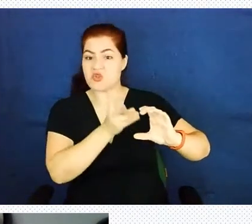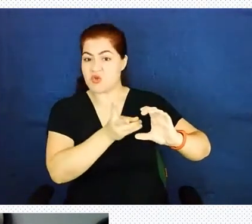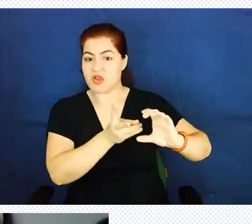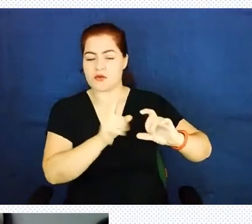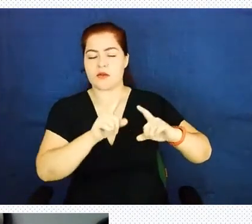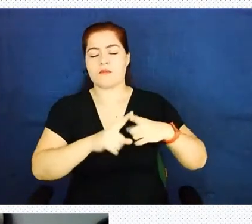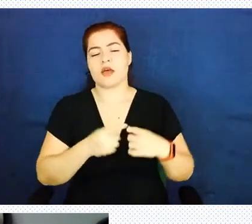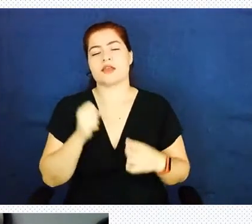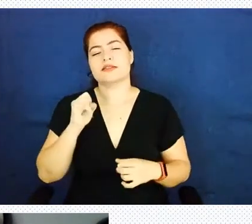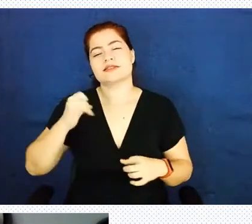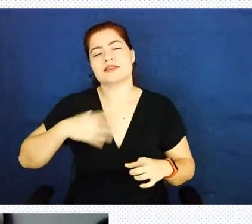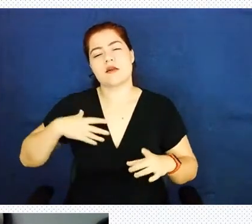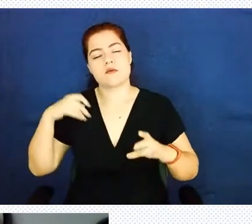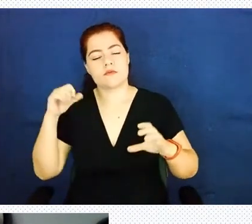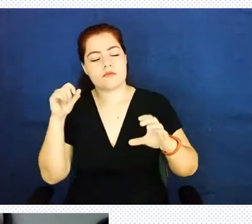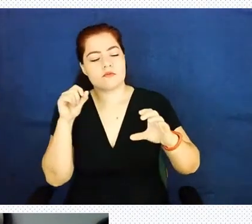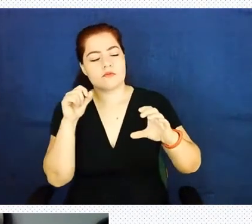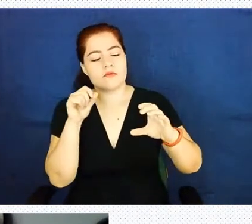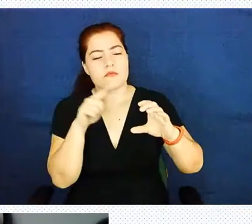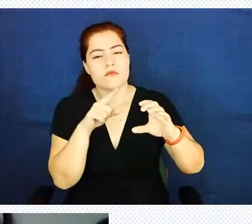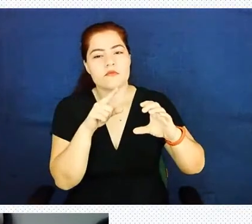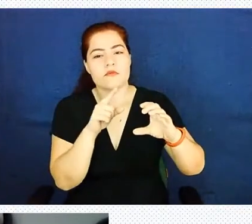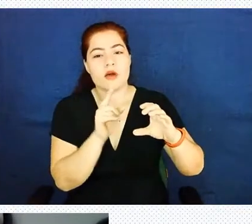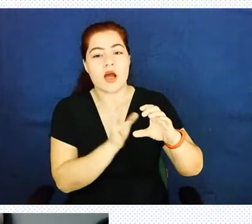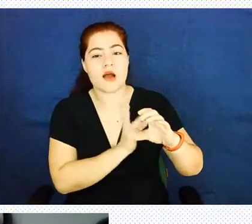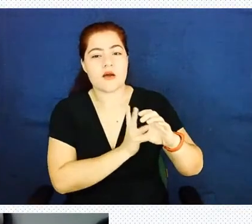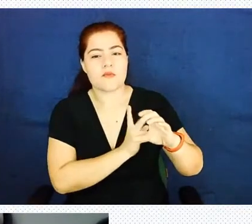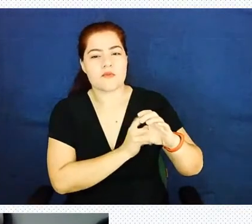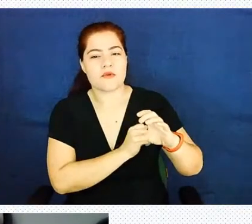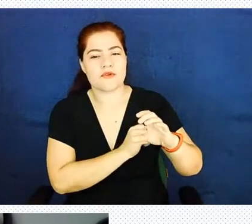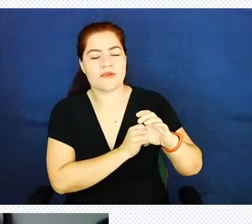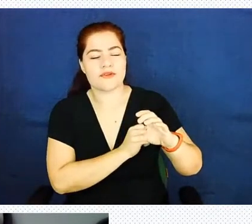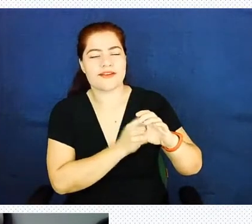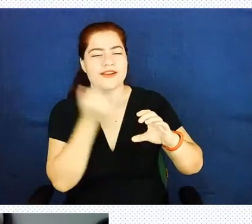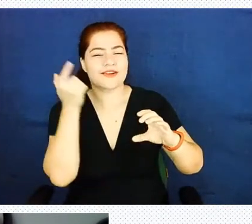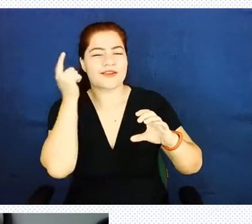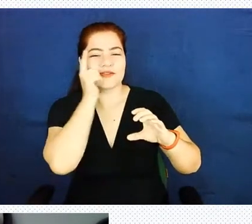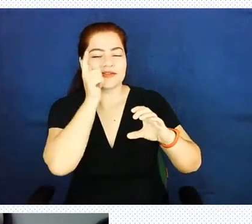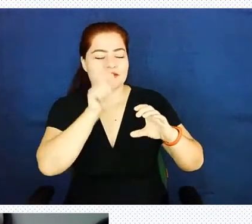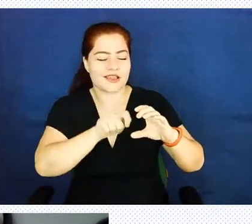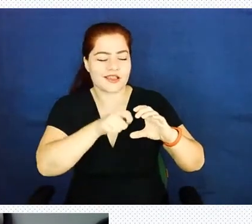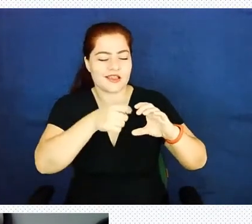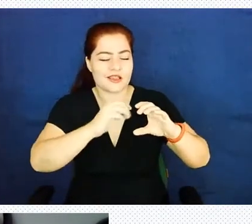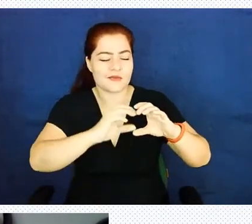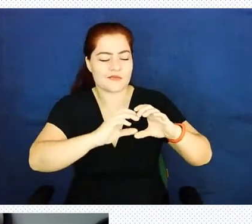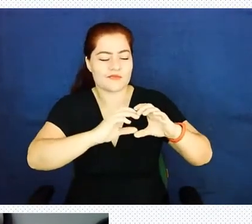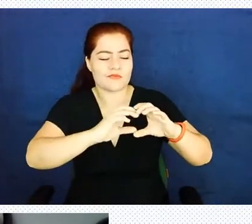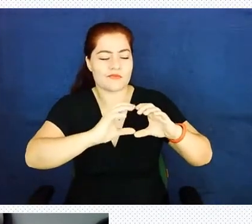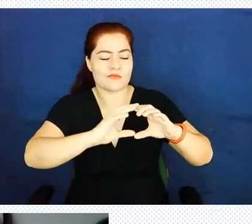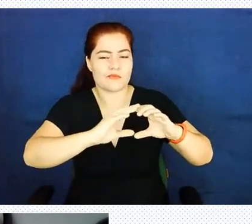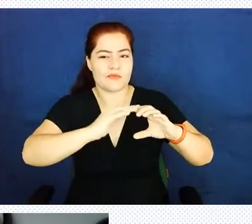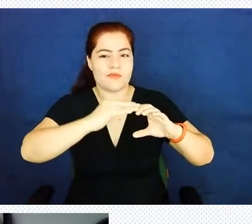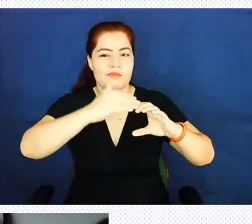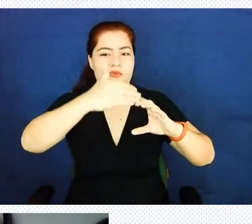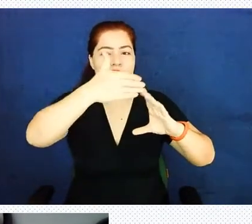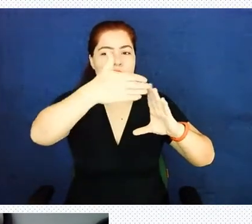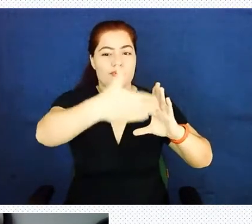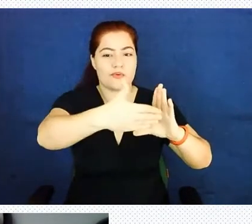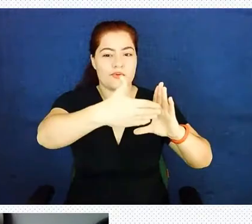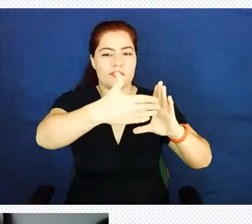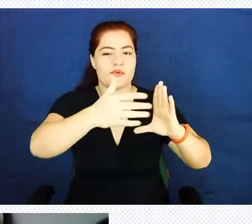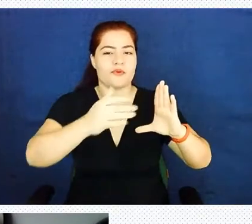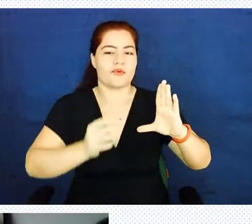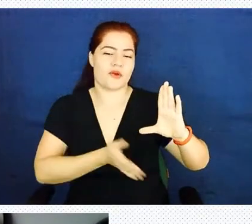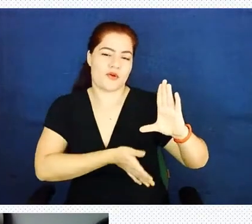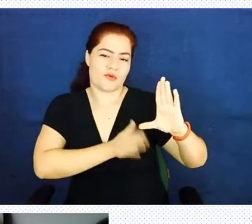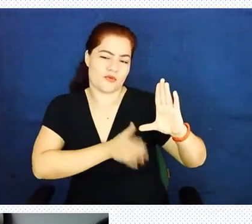bondade e cooperação, que simboliza a chave capaz de de abrir o